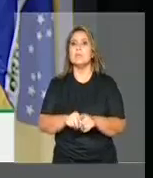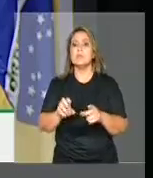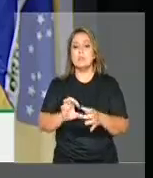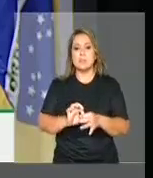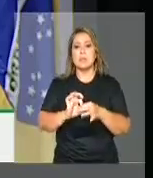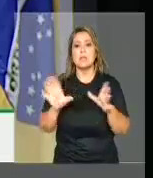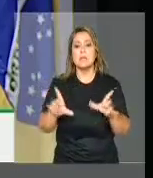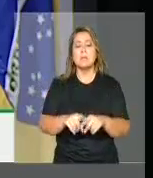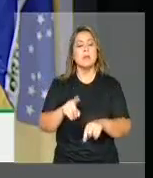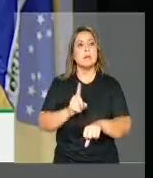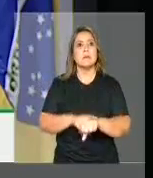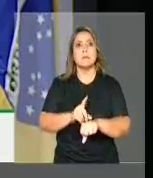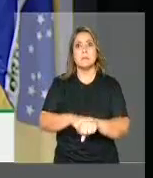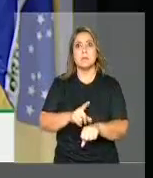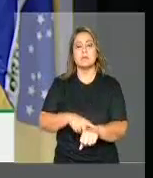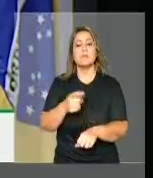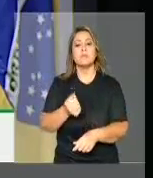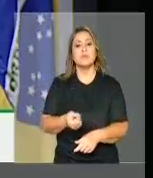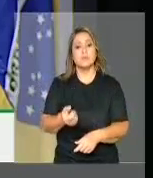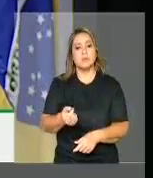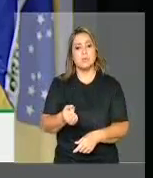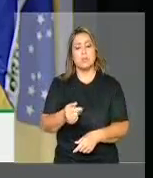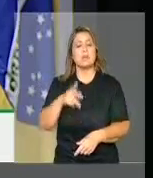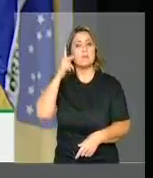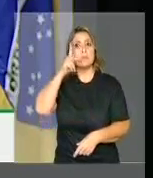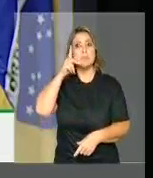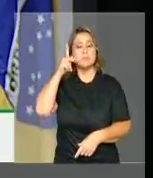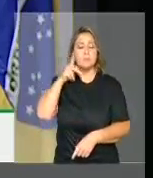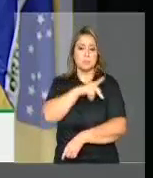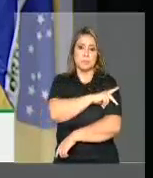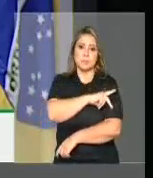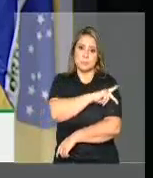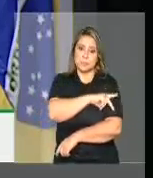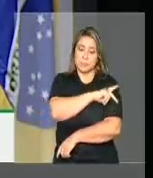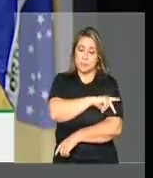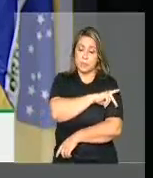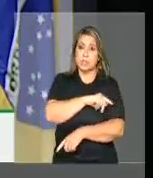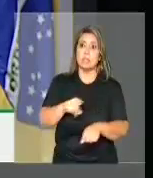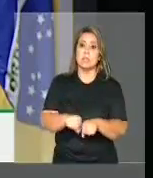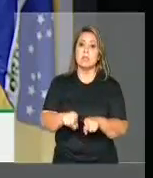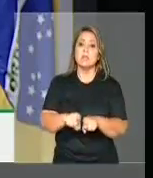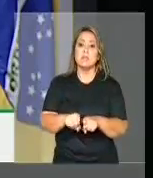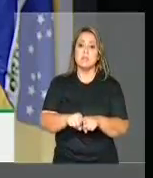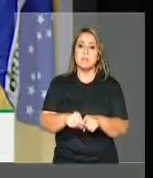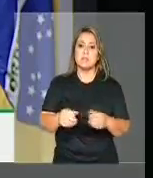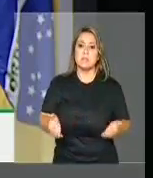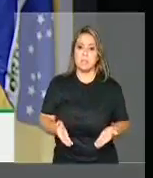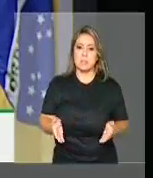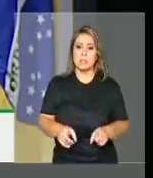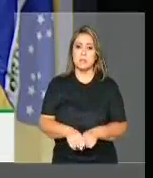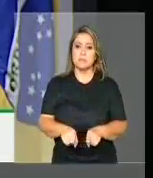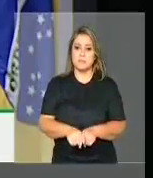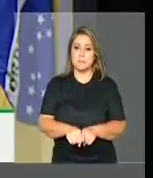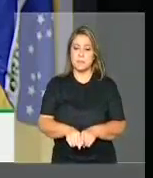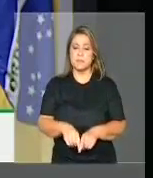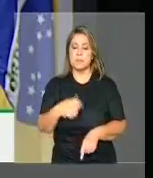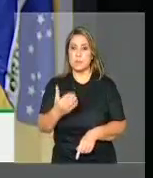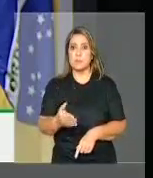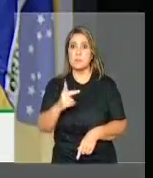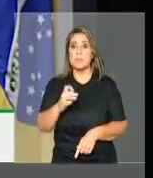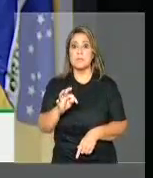libere imediatamente esse dinheiro para o Piauí. Tem me incomodado muito, meu caro